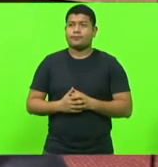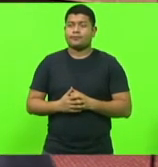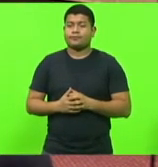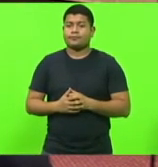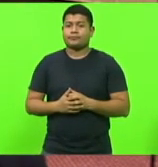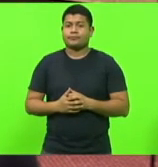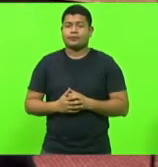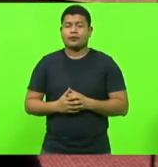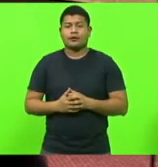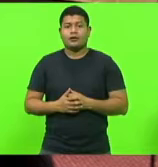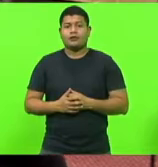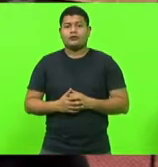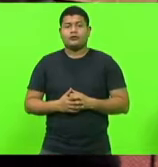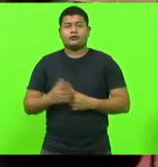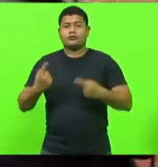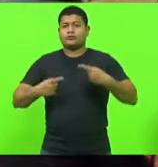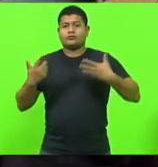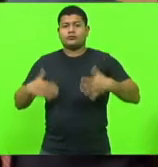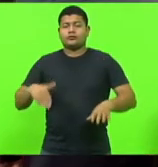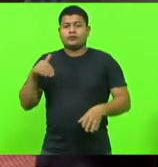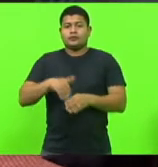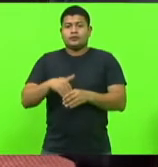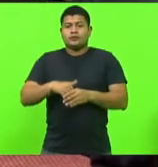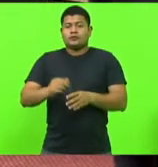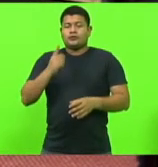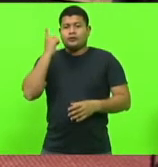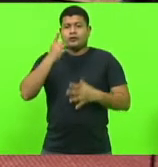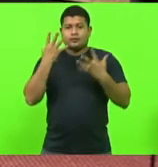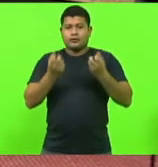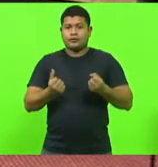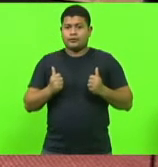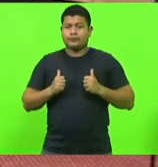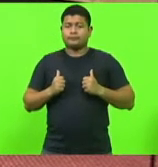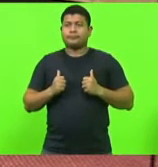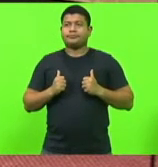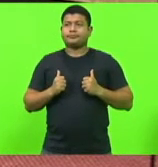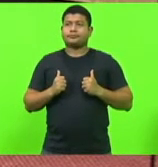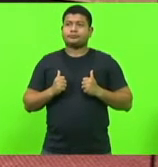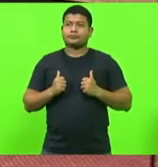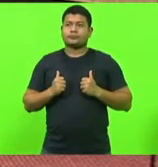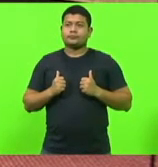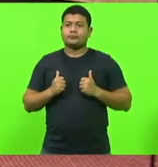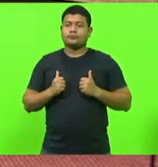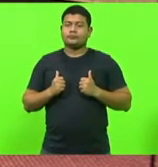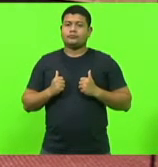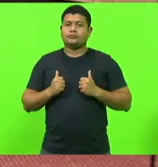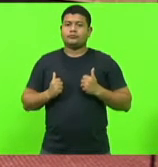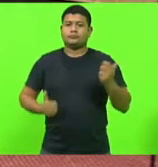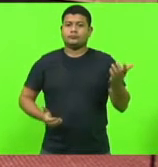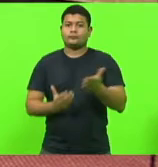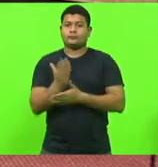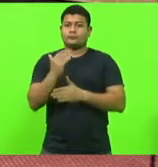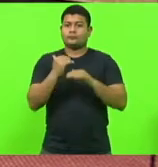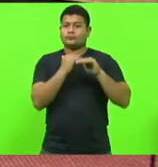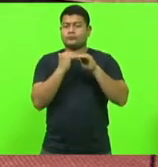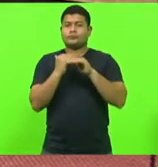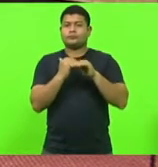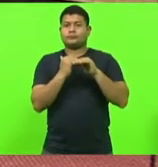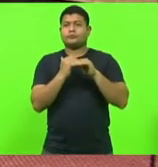Não havendo mais quem queira discutir em votação, deputados que aprovam permaneçam como se encontra. Aprovado por